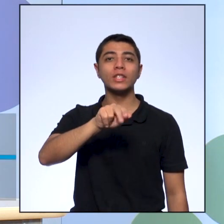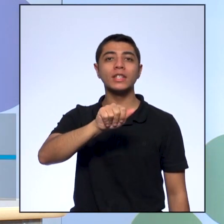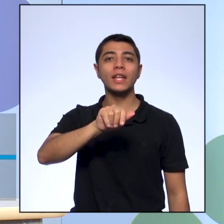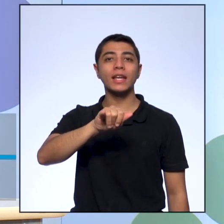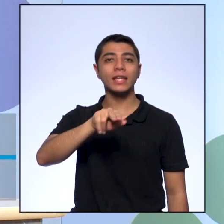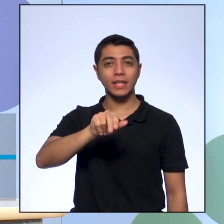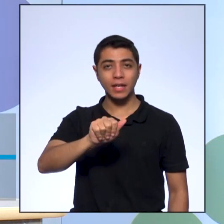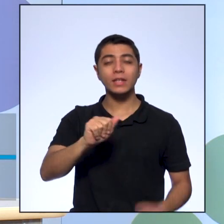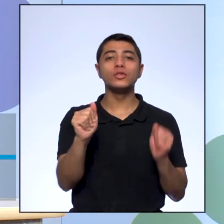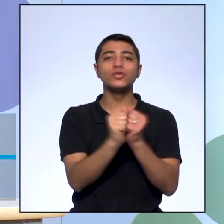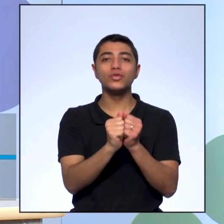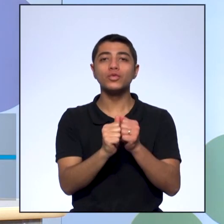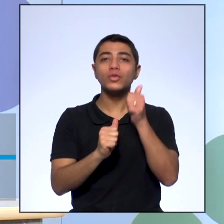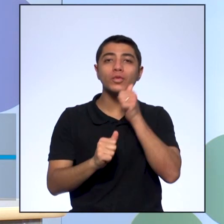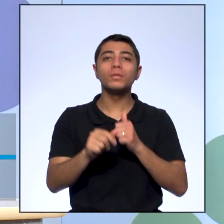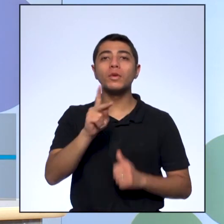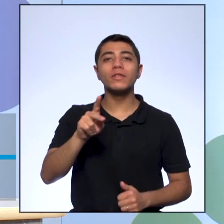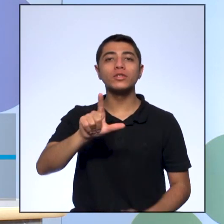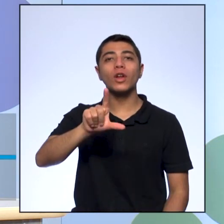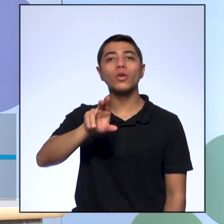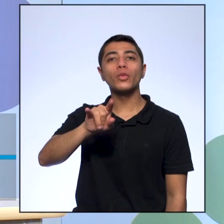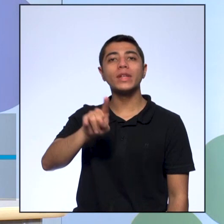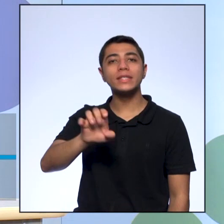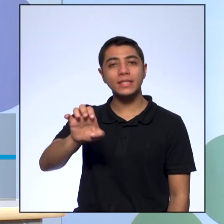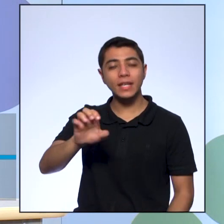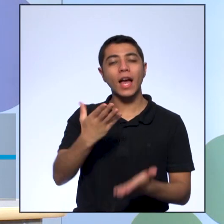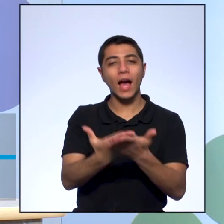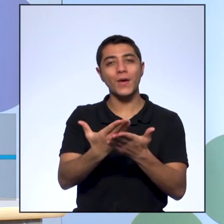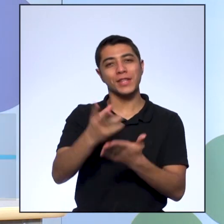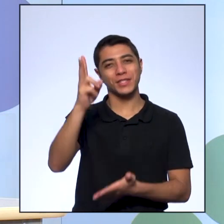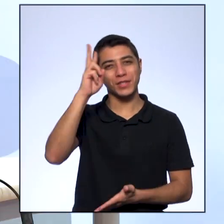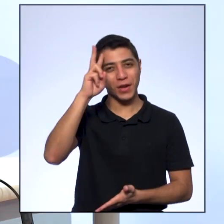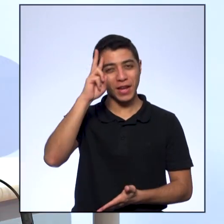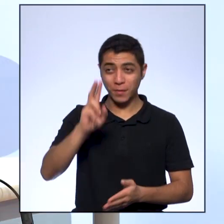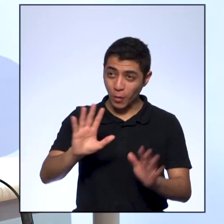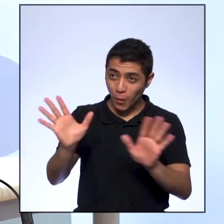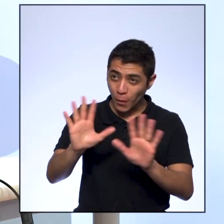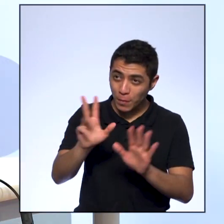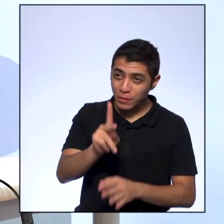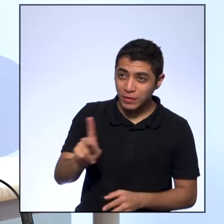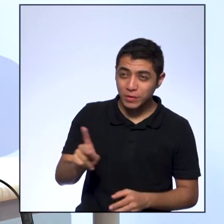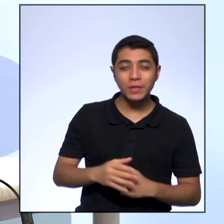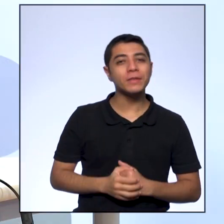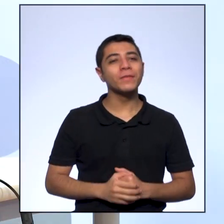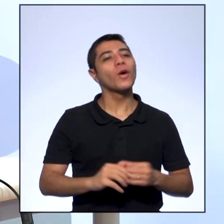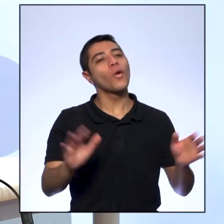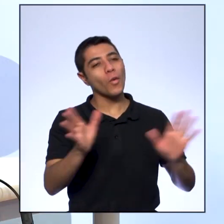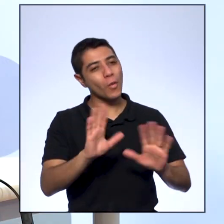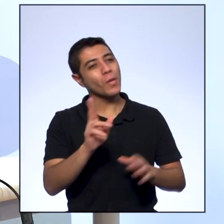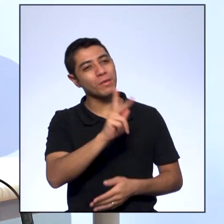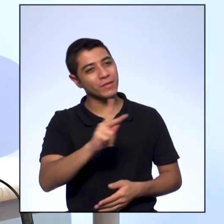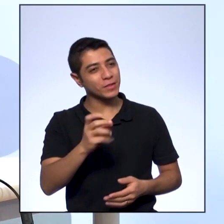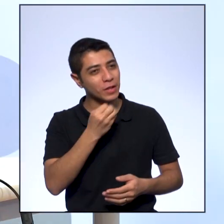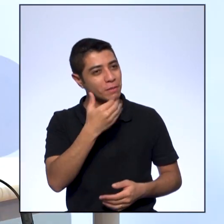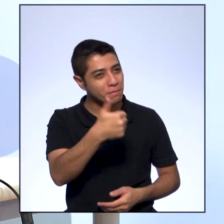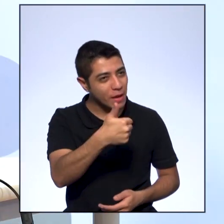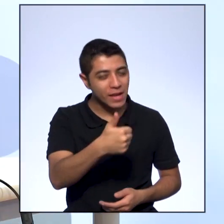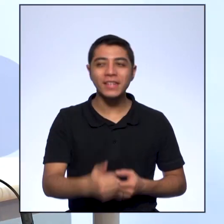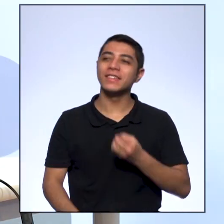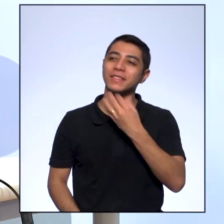professora Luíse para mais uma aula de História. Olá, professora Luíse. Oi, professora Janaína, tudo bem? Tudo